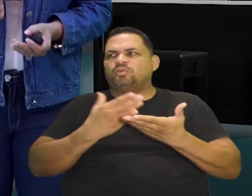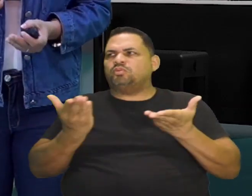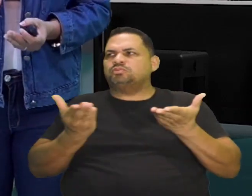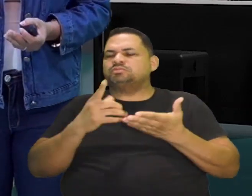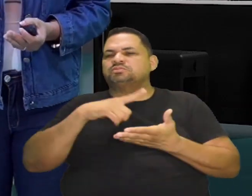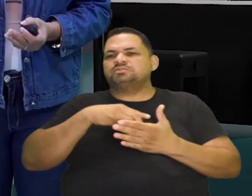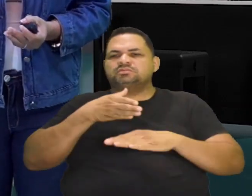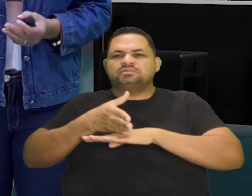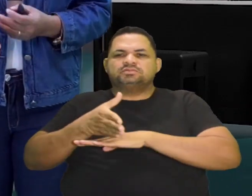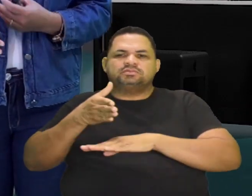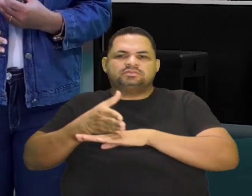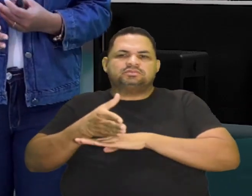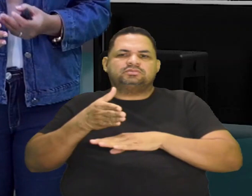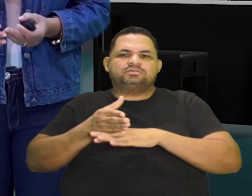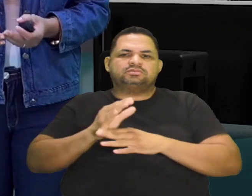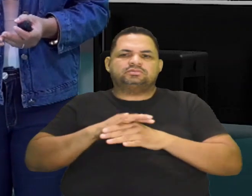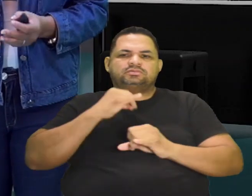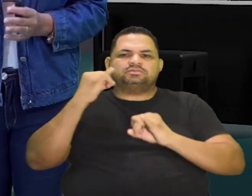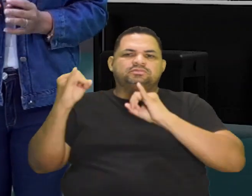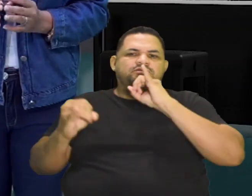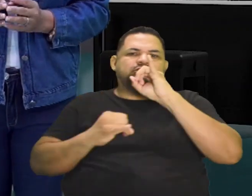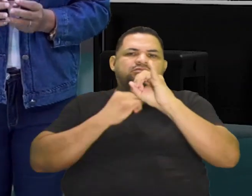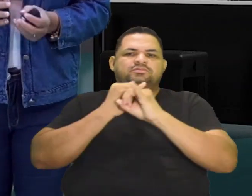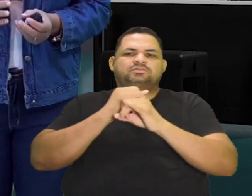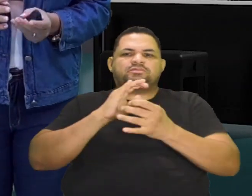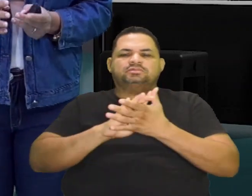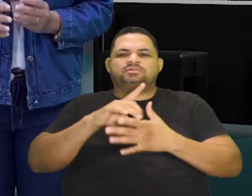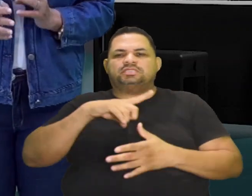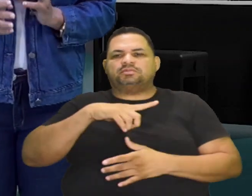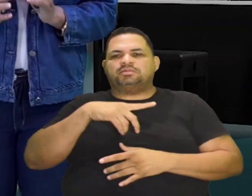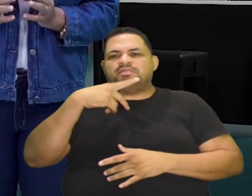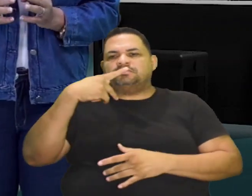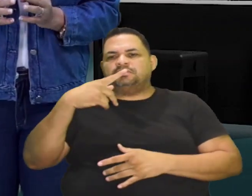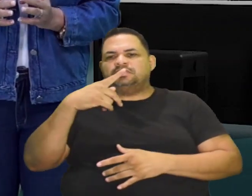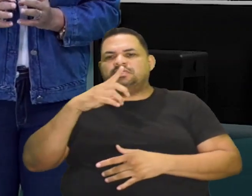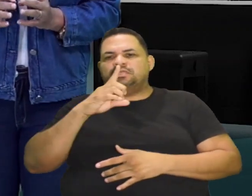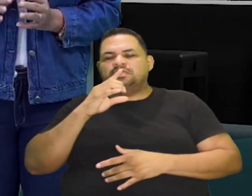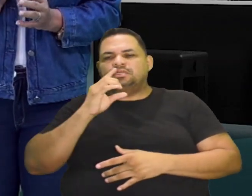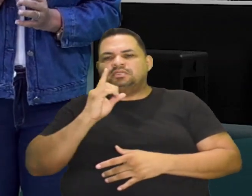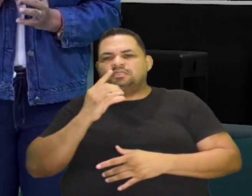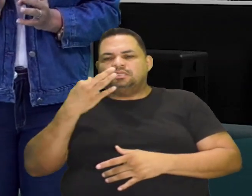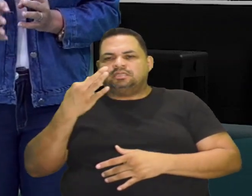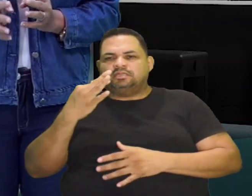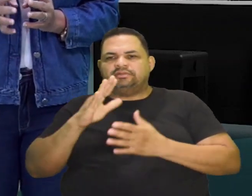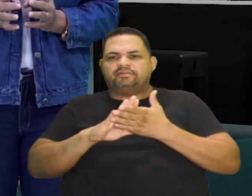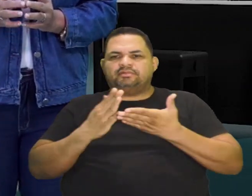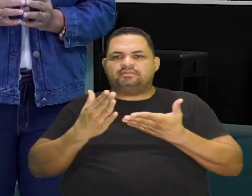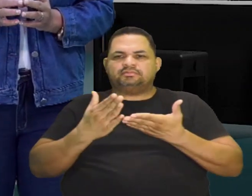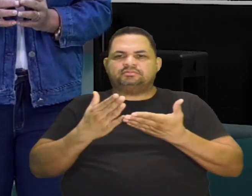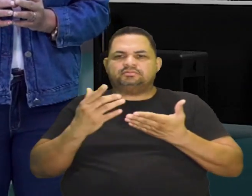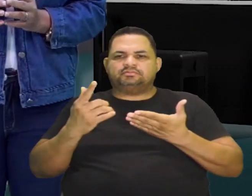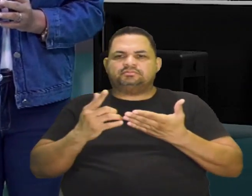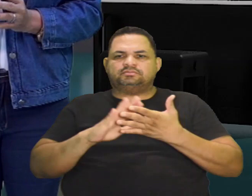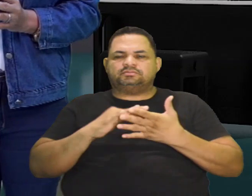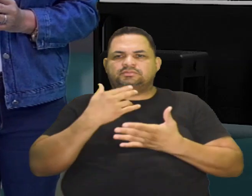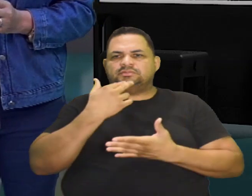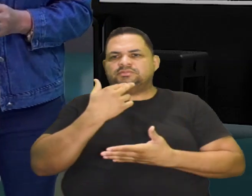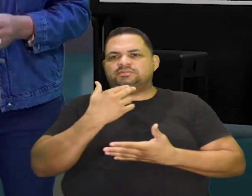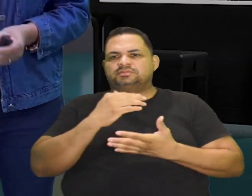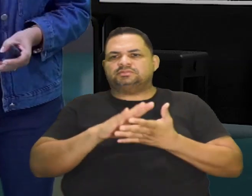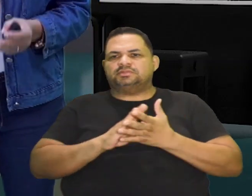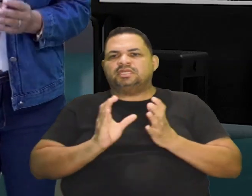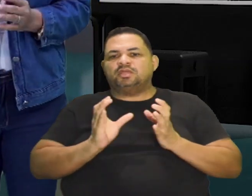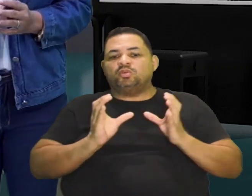tem os livros em PDF, não precisa estar comprando. Então, em língua portuguesa, vocês têm o clube de leitura que as